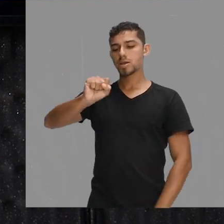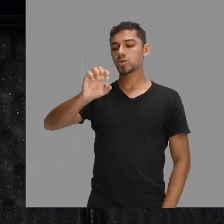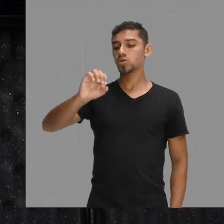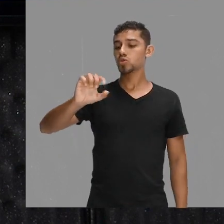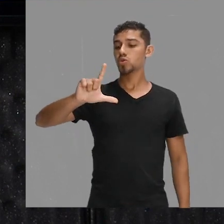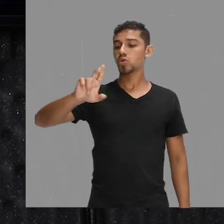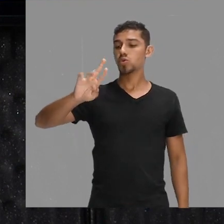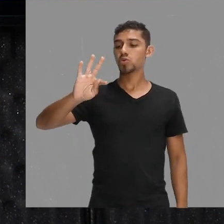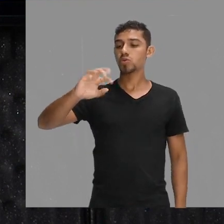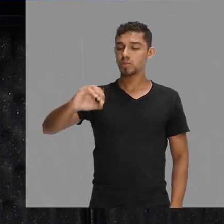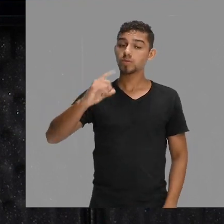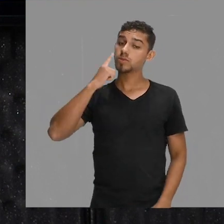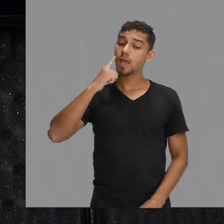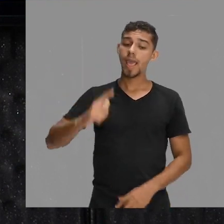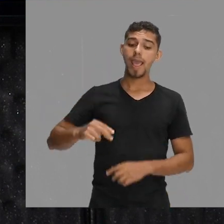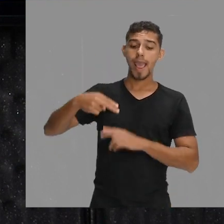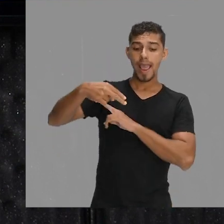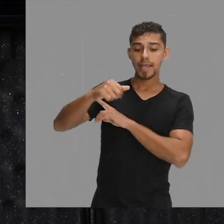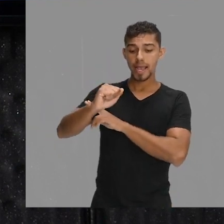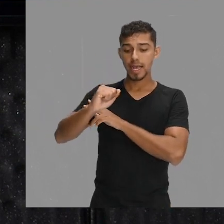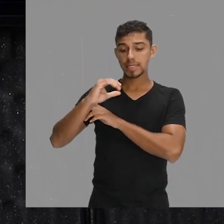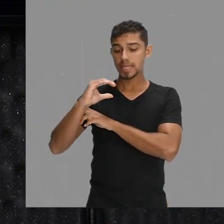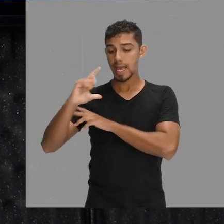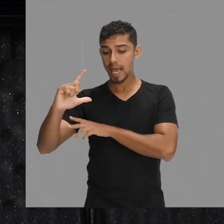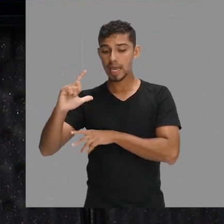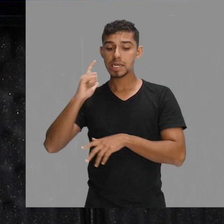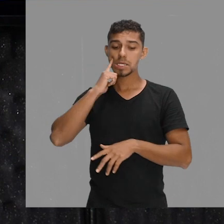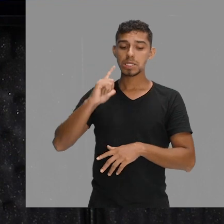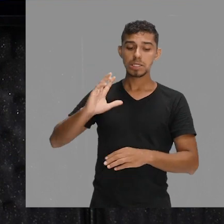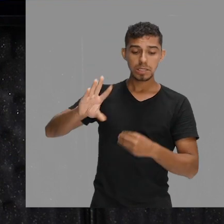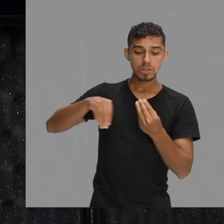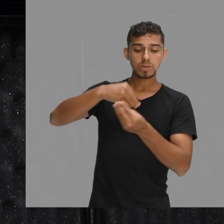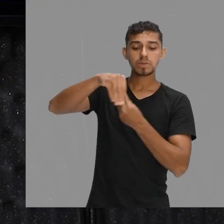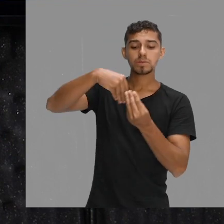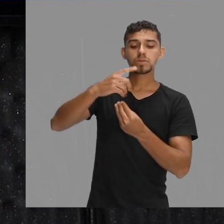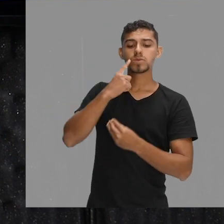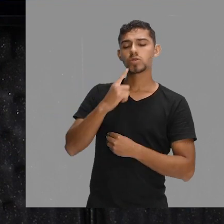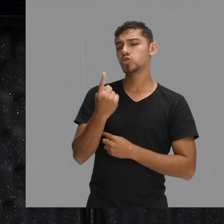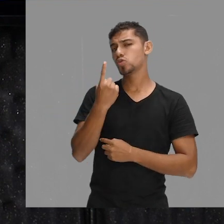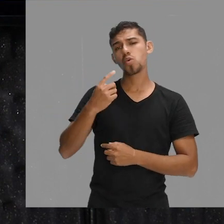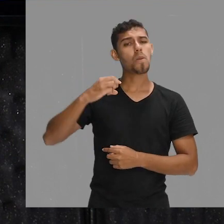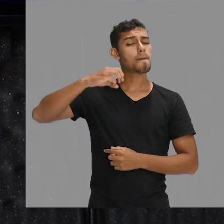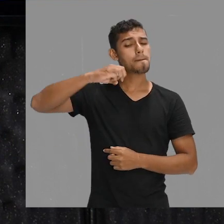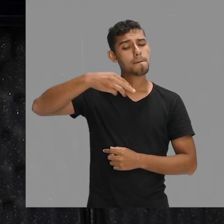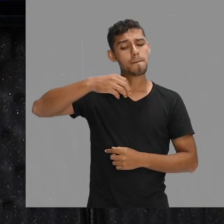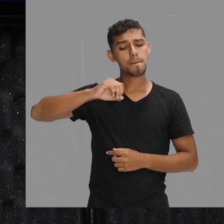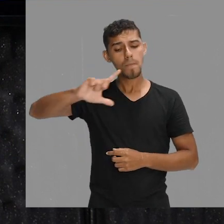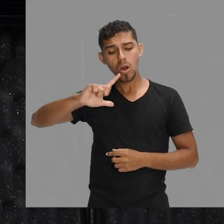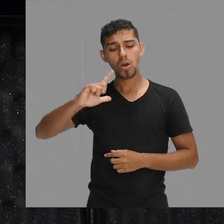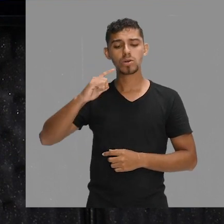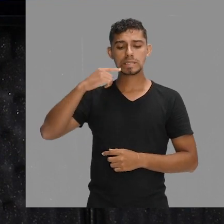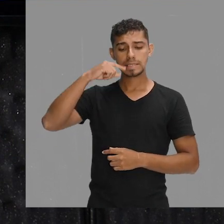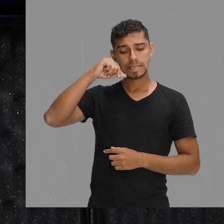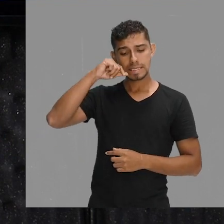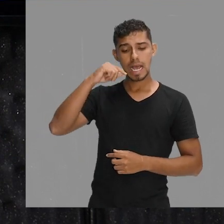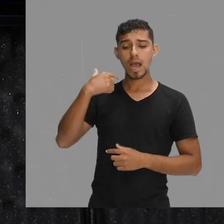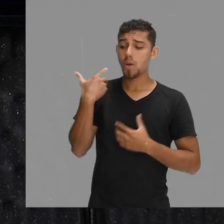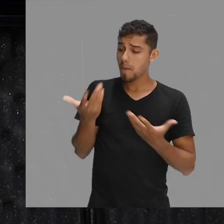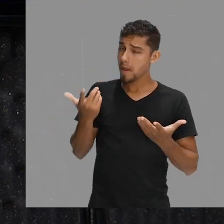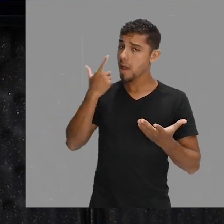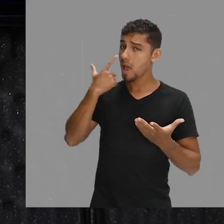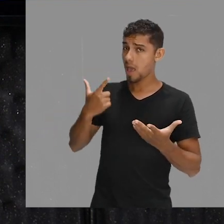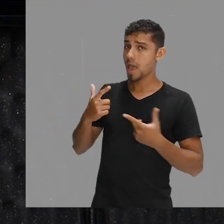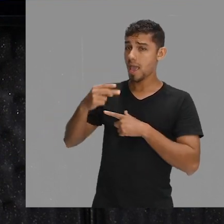NaCl, sal de cozinha, adição de 1 mol desse sal. Então, 1 mol desse sal,